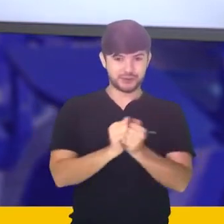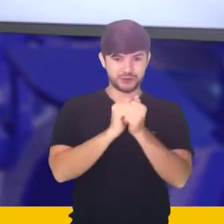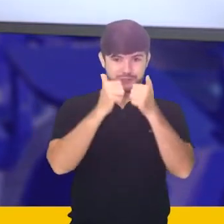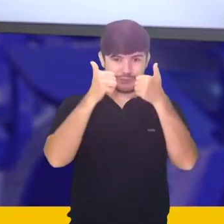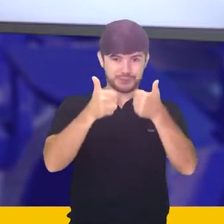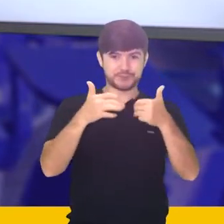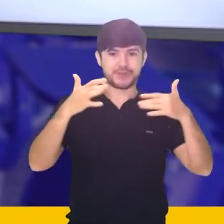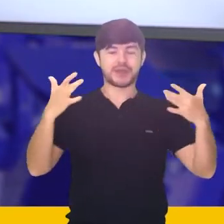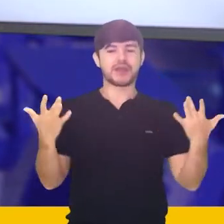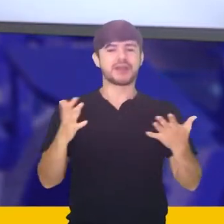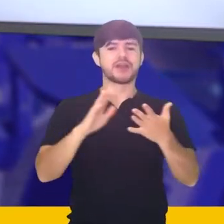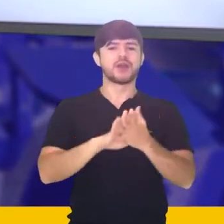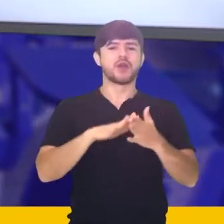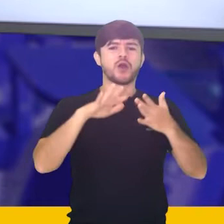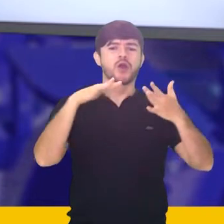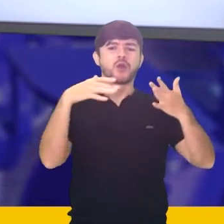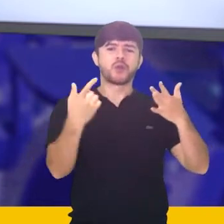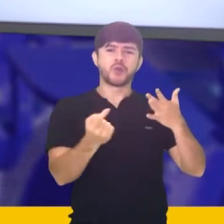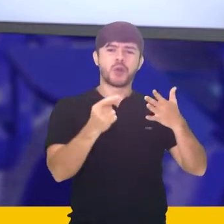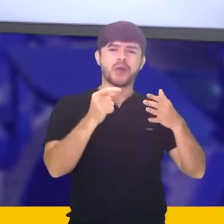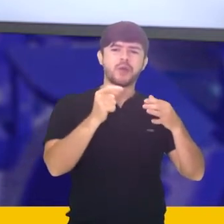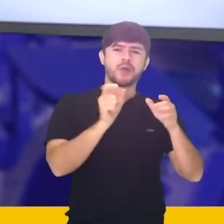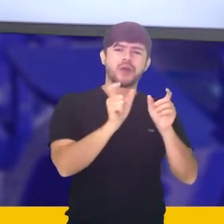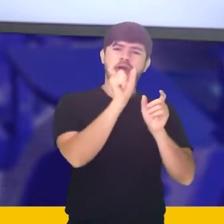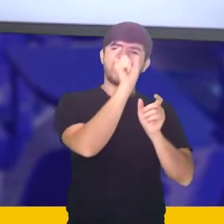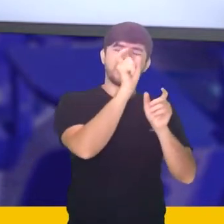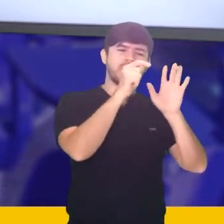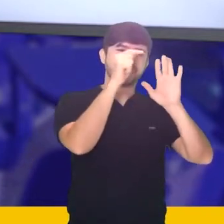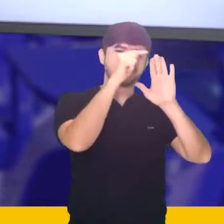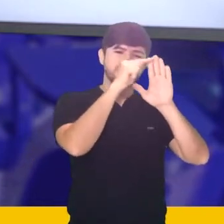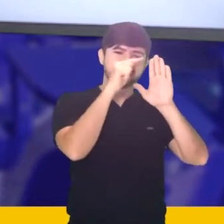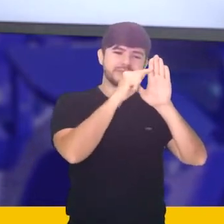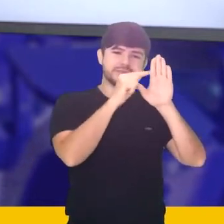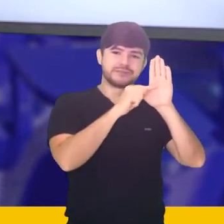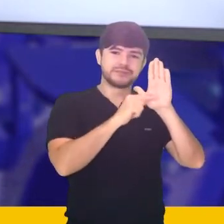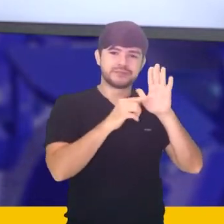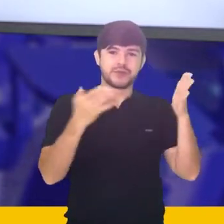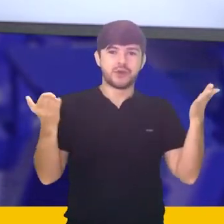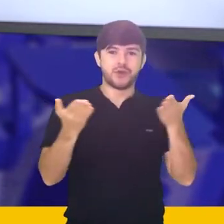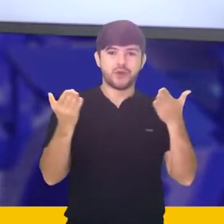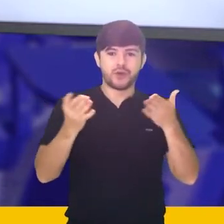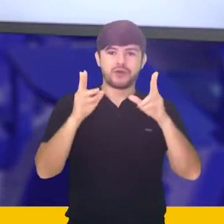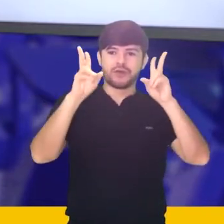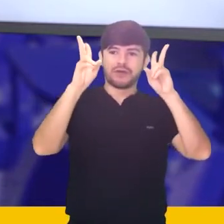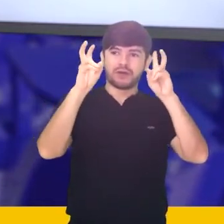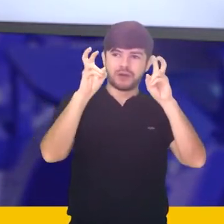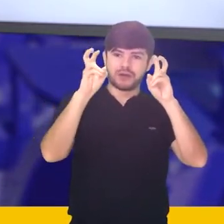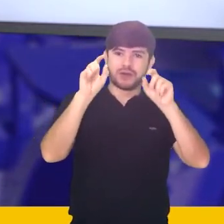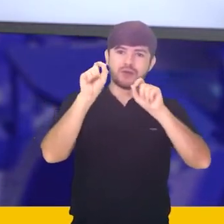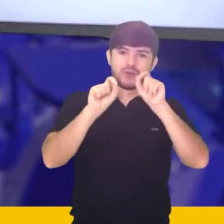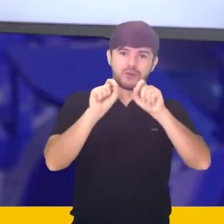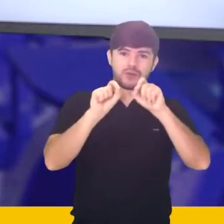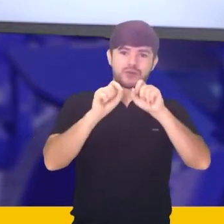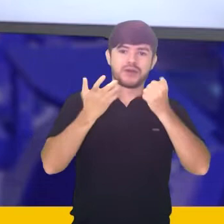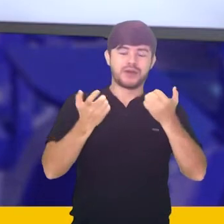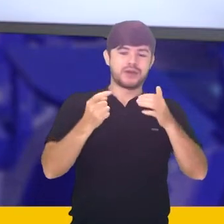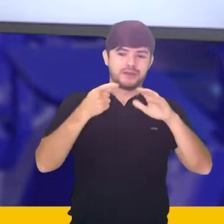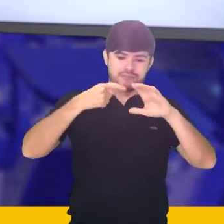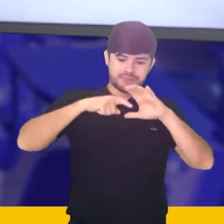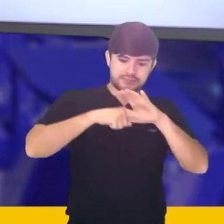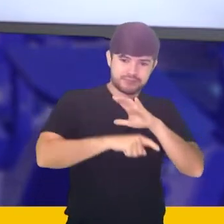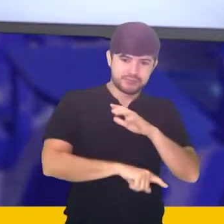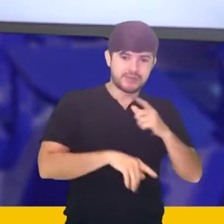Então, qual que é o nosso cronograma do dia? A gente vai olhar mais a fundo o tema de distribuição etária, tá? A gente vai